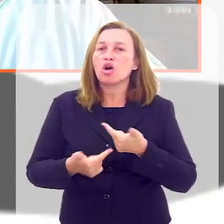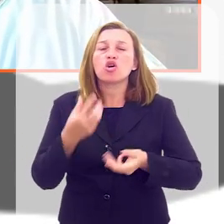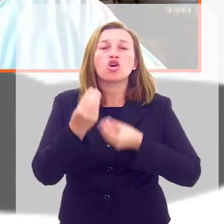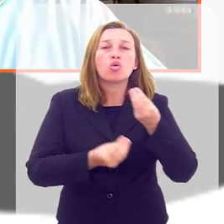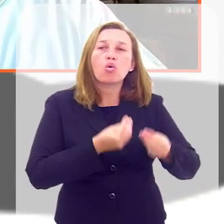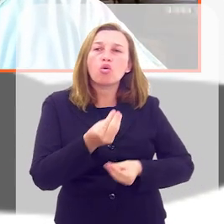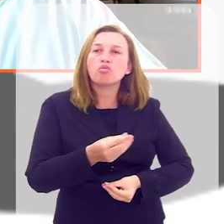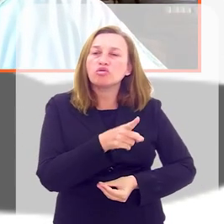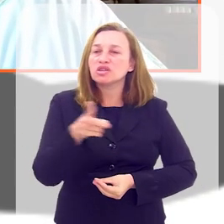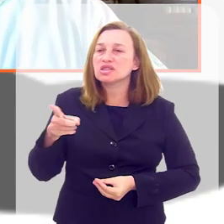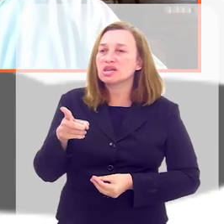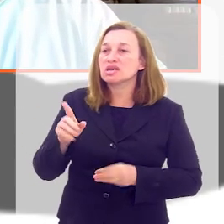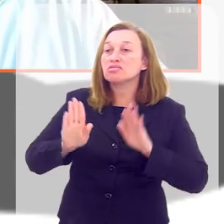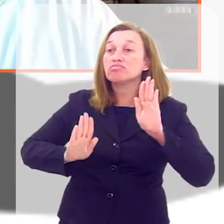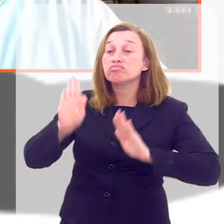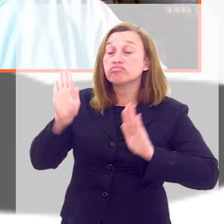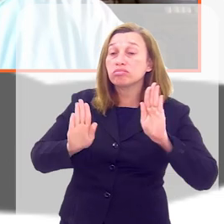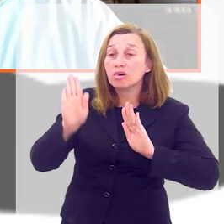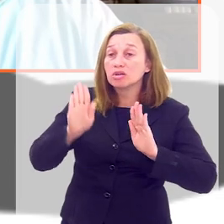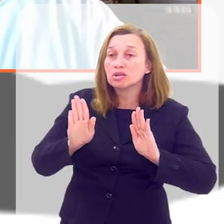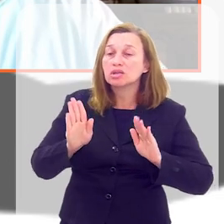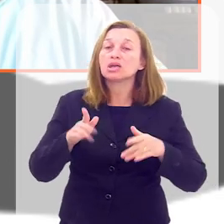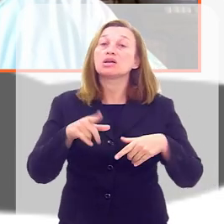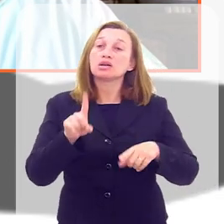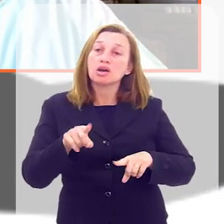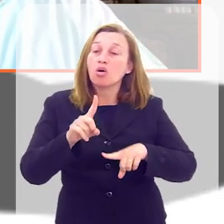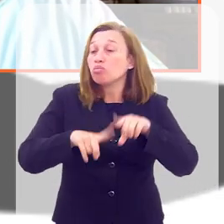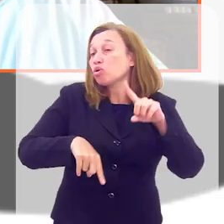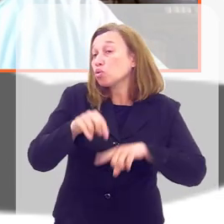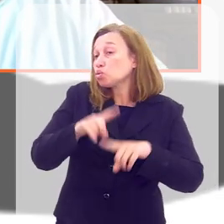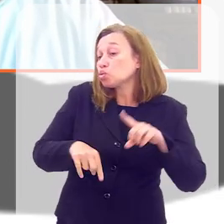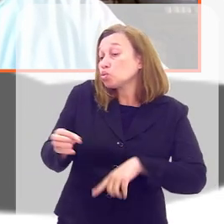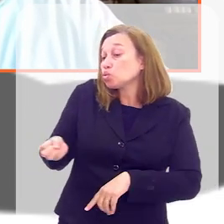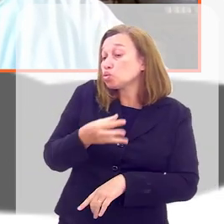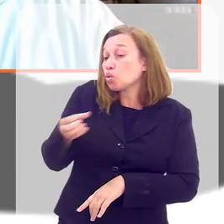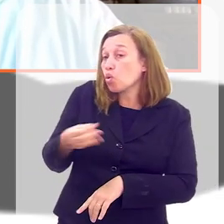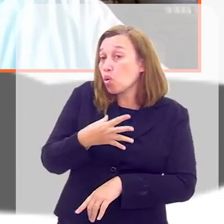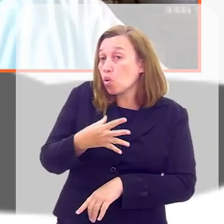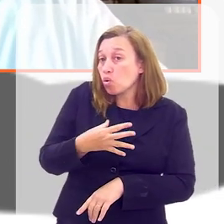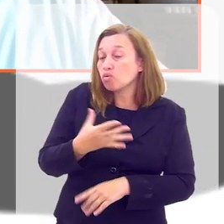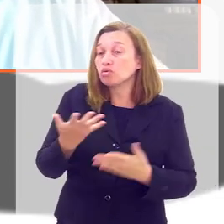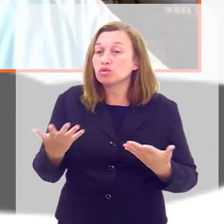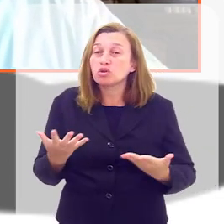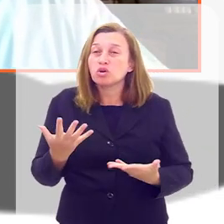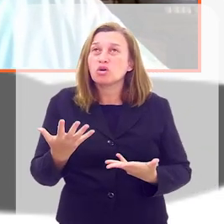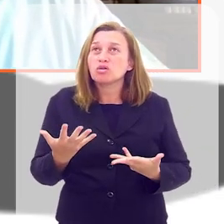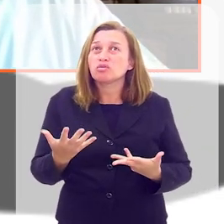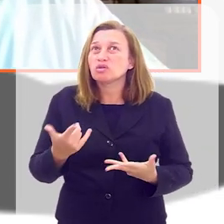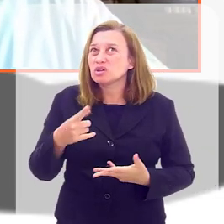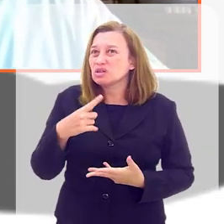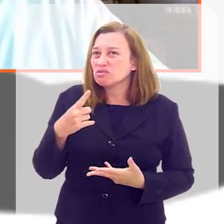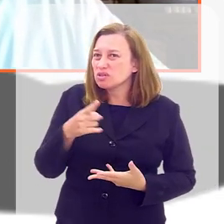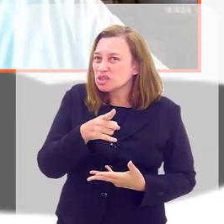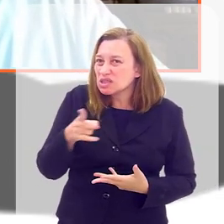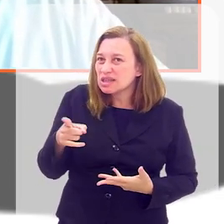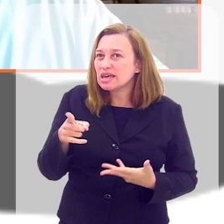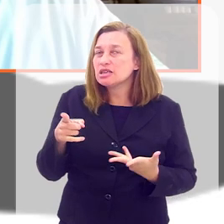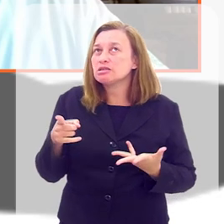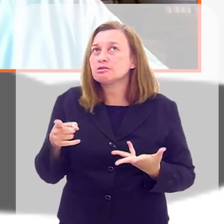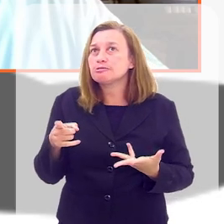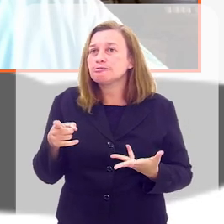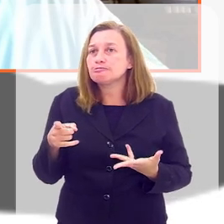fazer obra e como Vocês participam de licitação tendo em vista que é um produto novo é e absolutamente inovador vocês